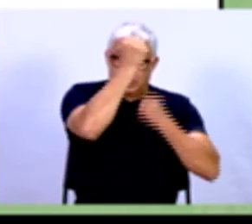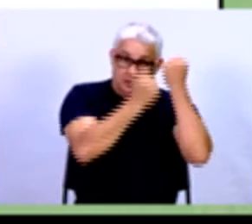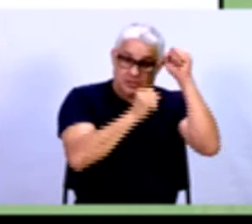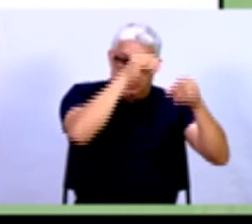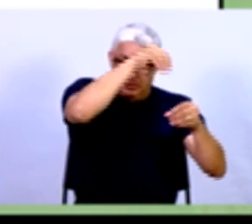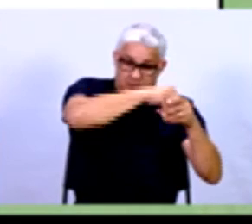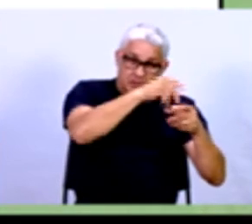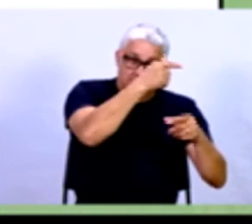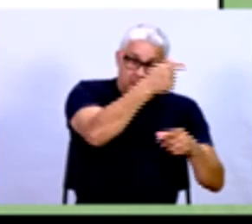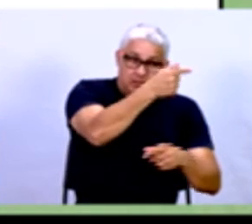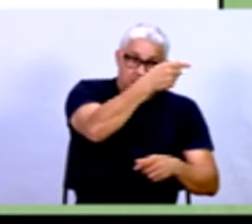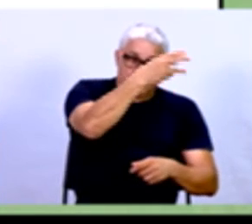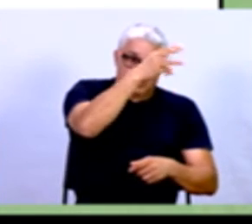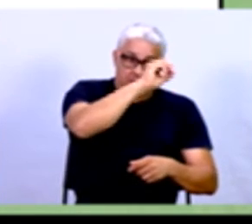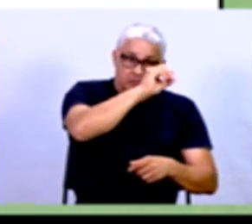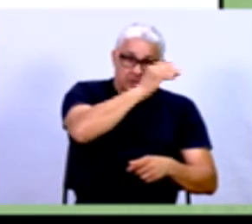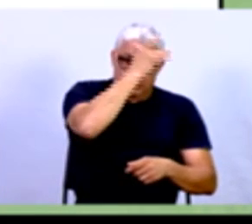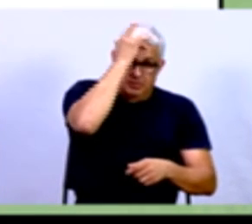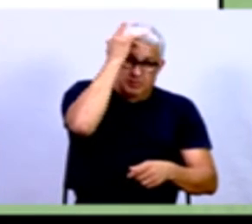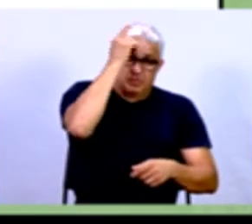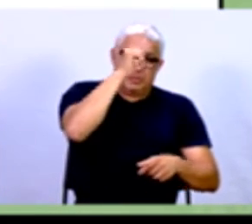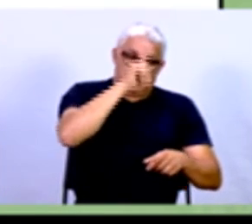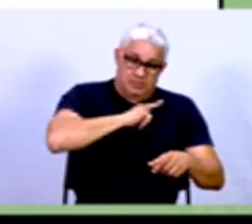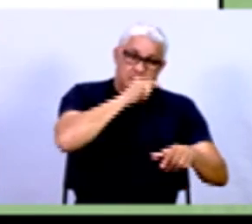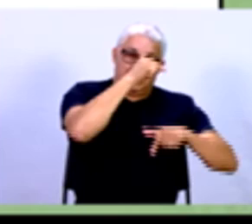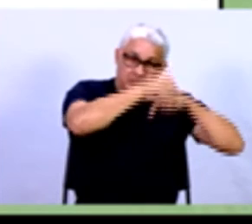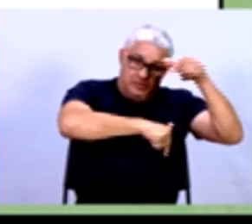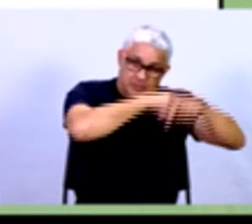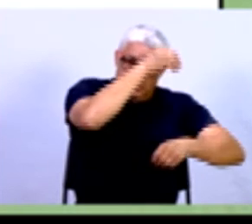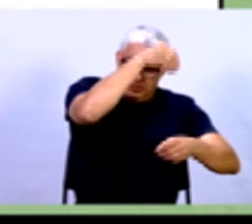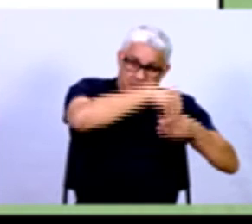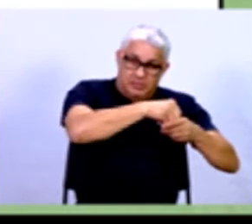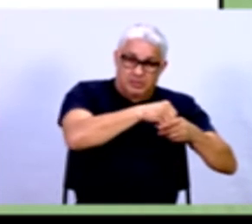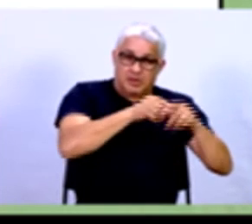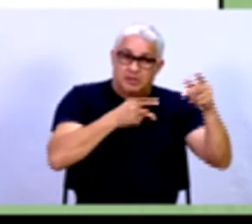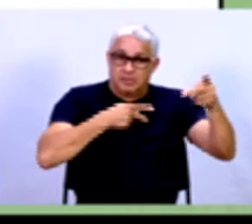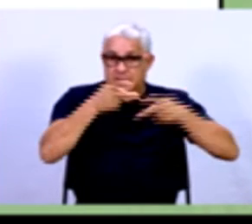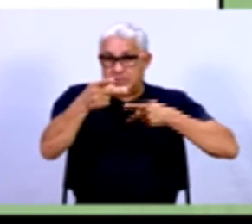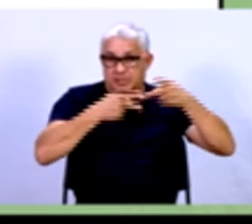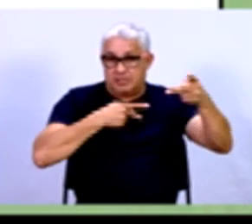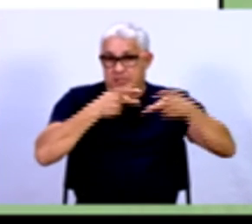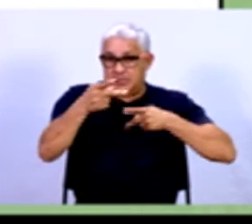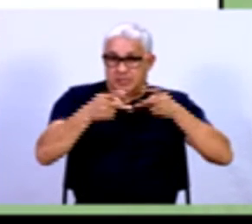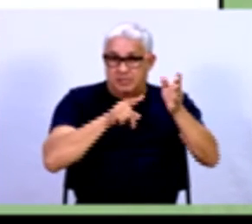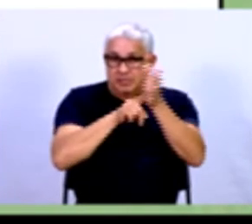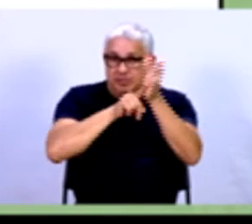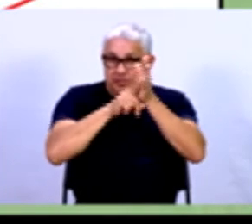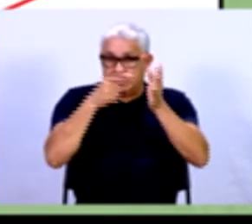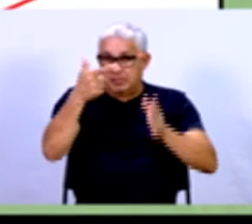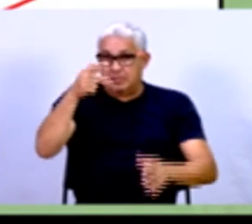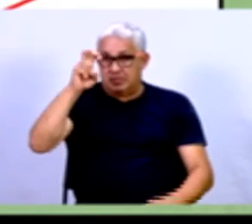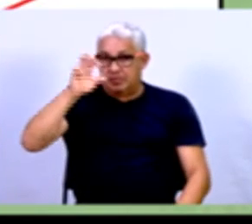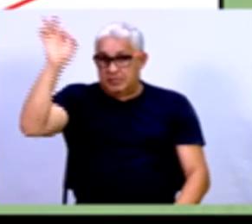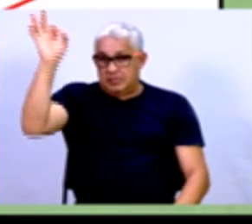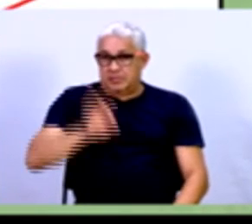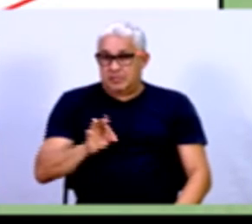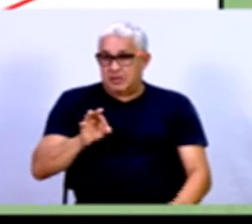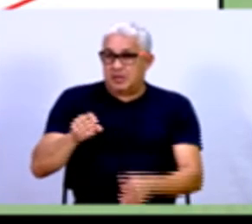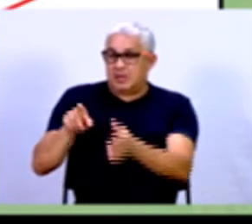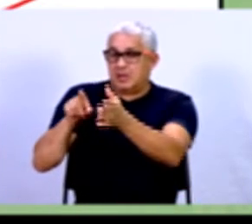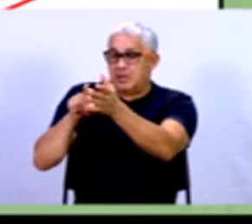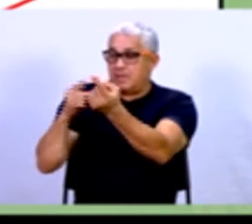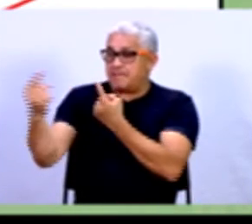foi planejado que seria feita a pesquisa com 25%, então a gente vai entrevistar